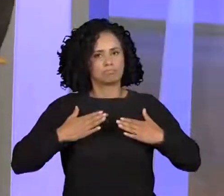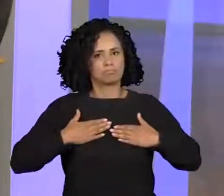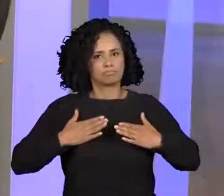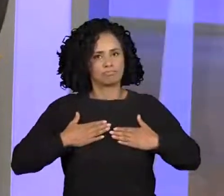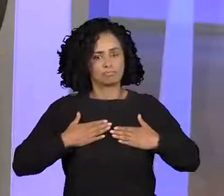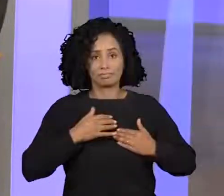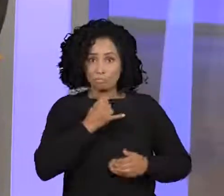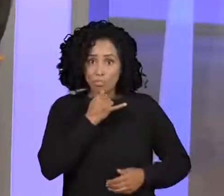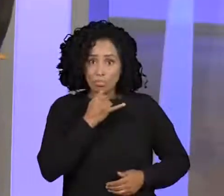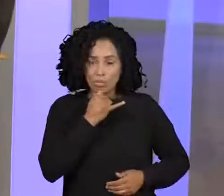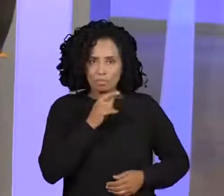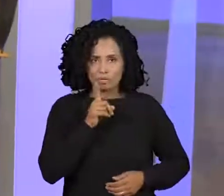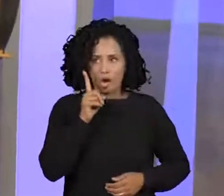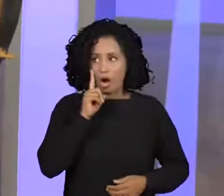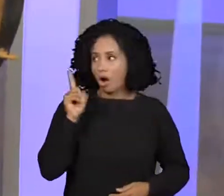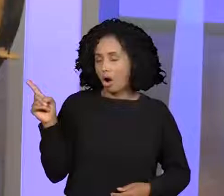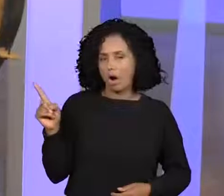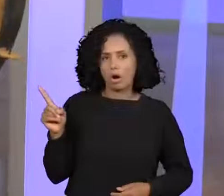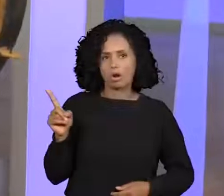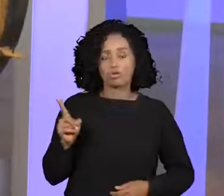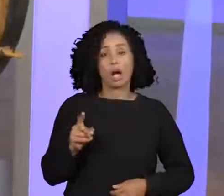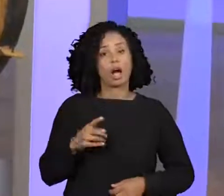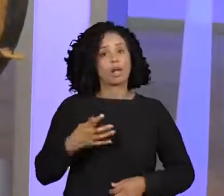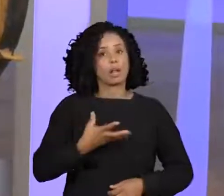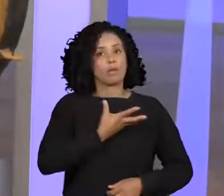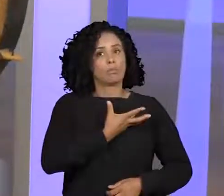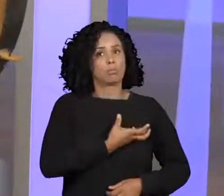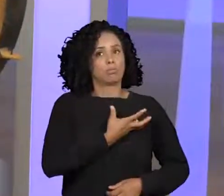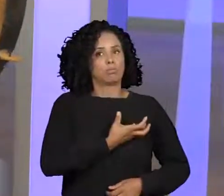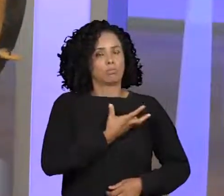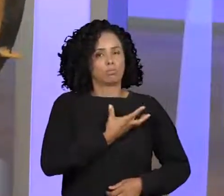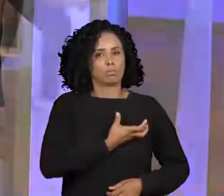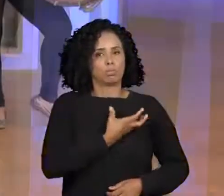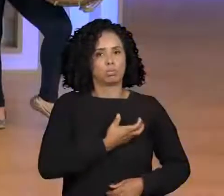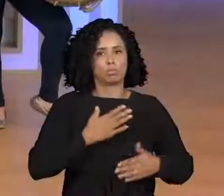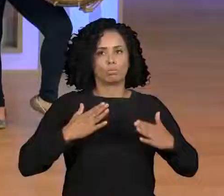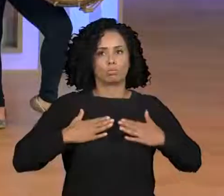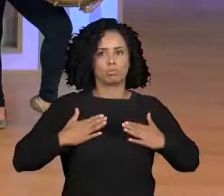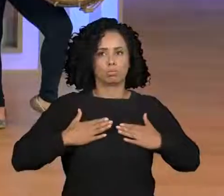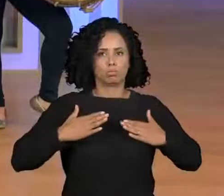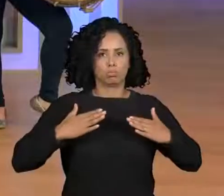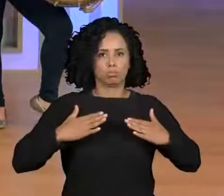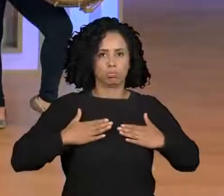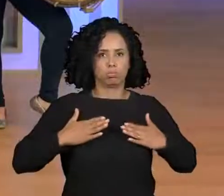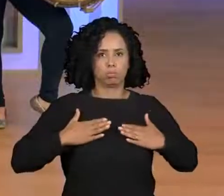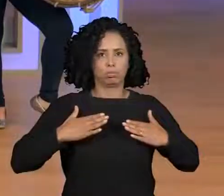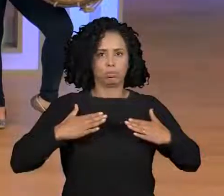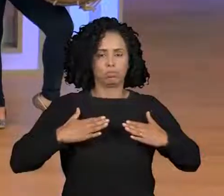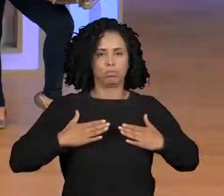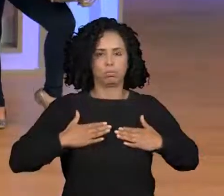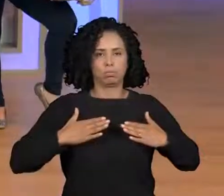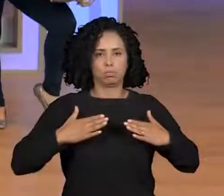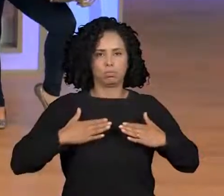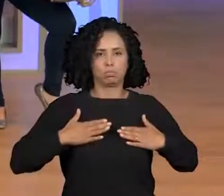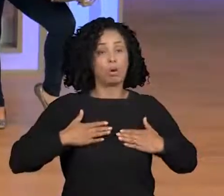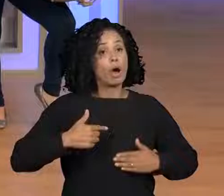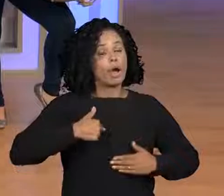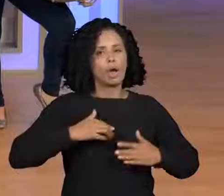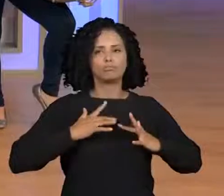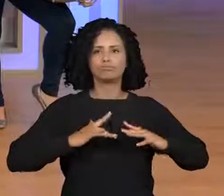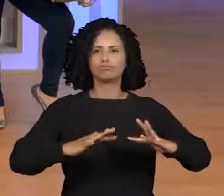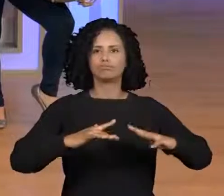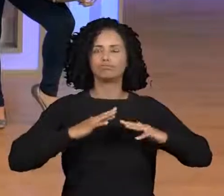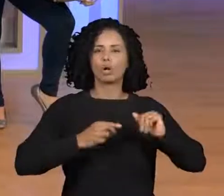Então a professora está fazendo a pulsação e agora eu vou fazer um ritmo. E aí eu vou fazer um ritmo de